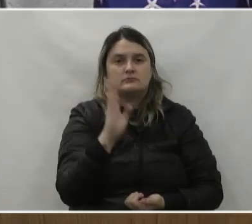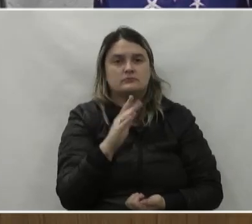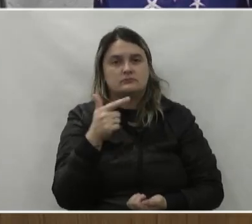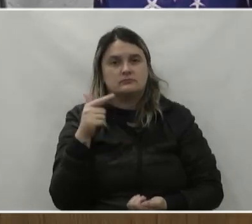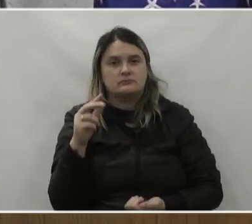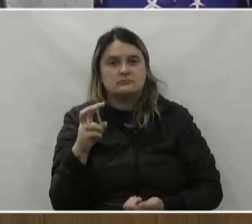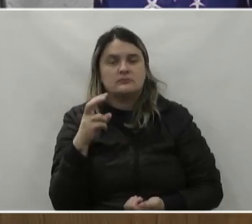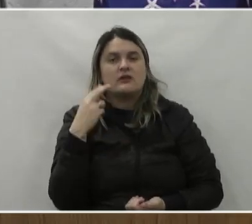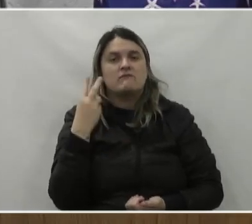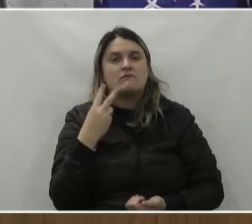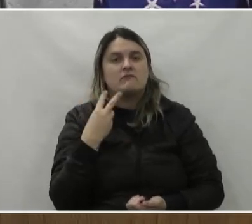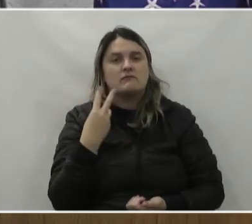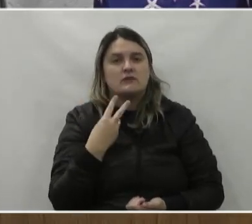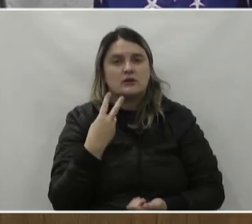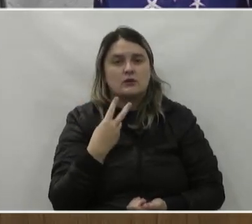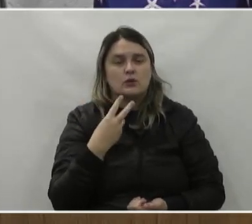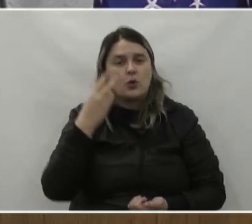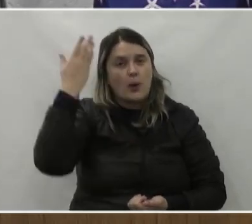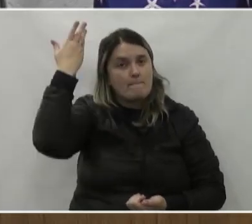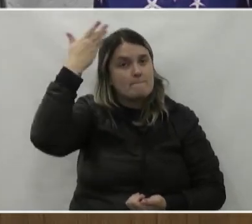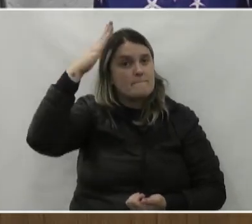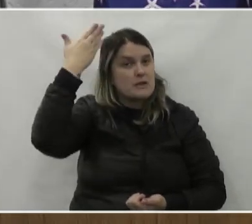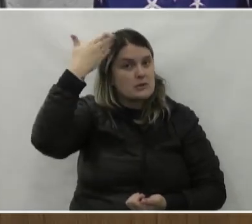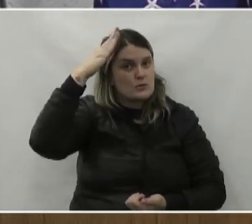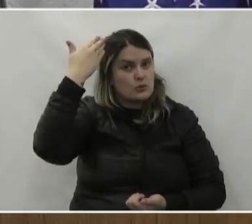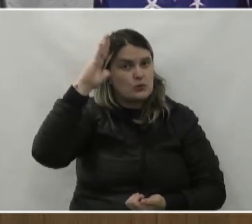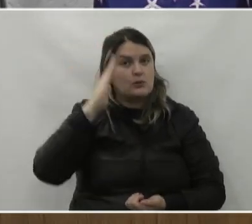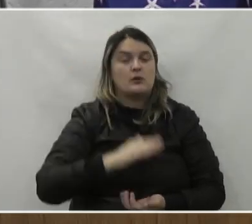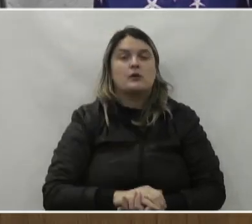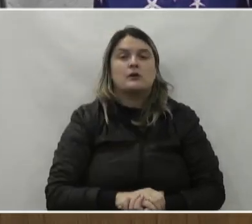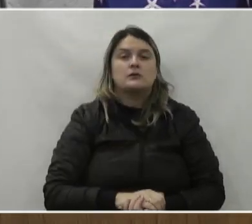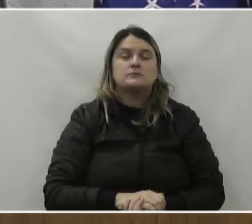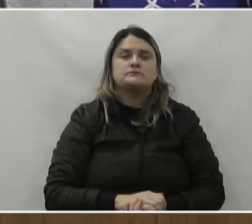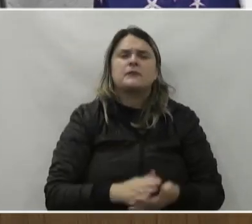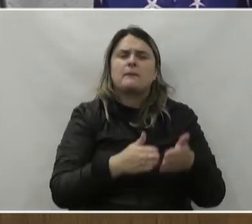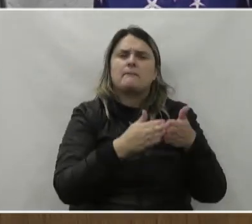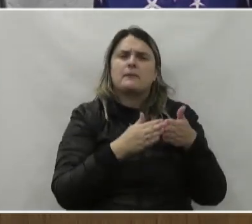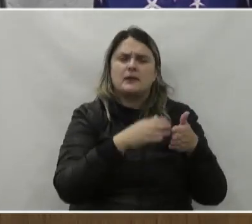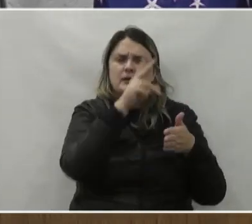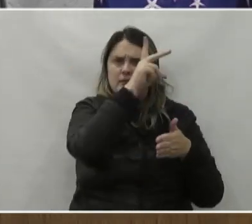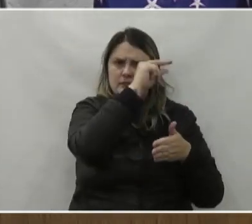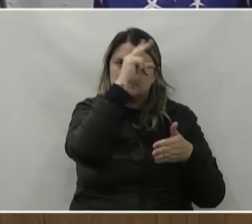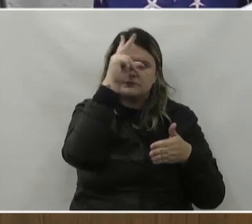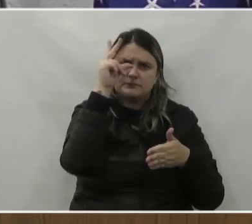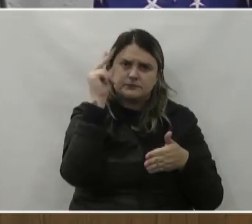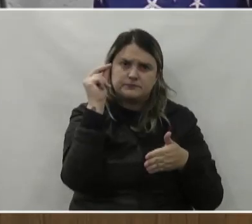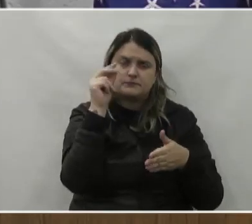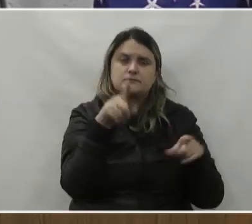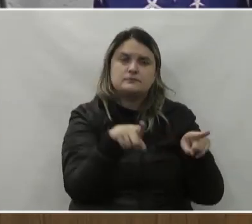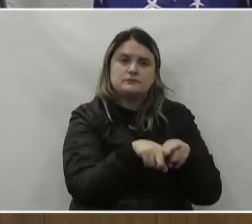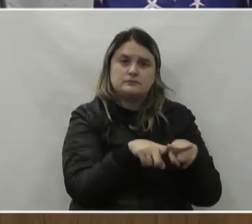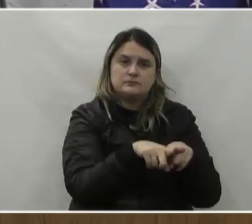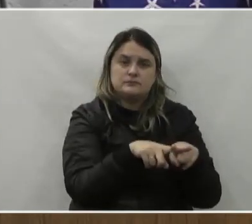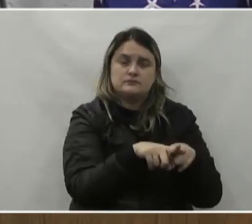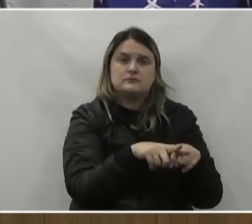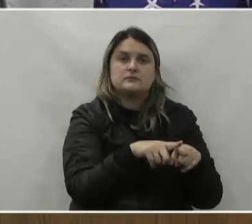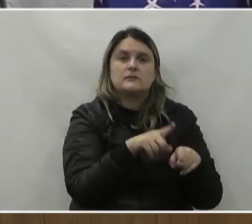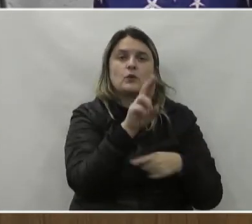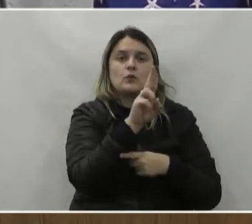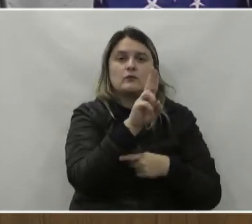252/2025, do vereador Valdir Luiz Cortellini, ao Poder Executivo Municipal, por meio da